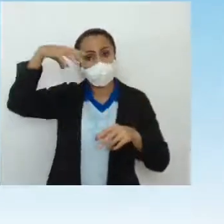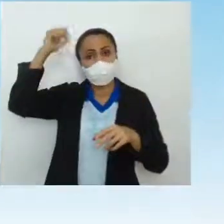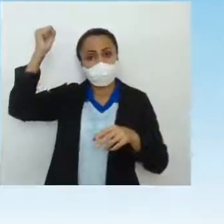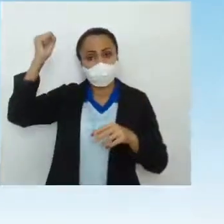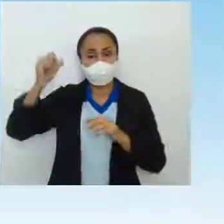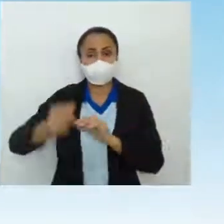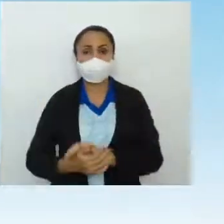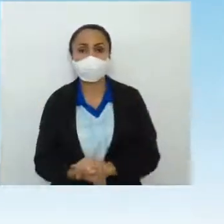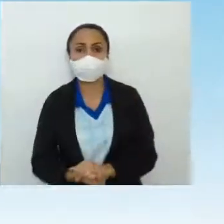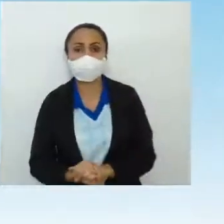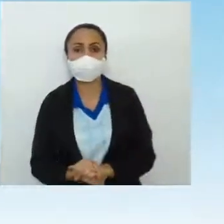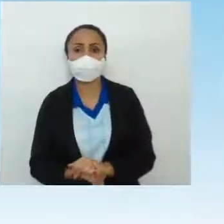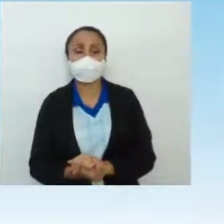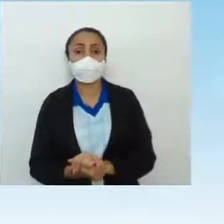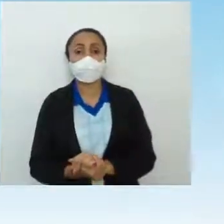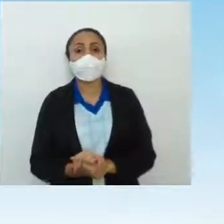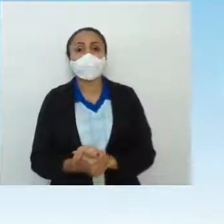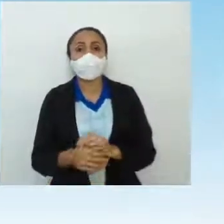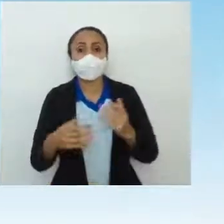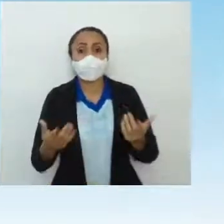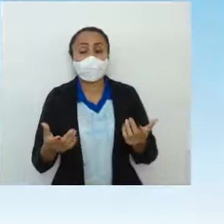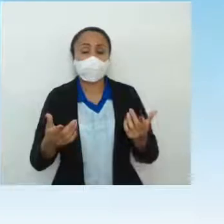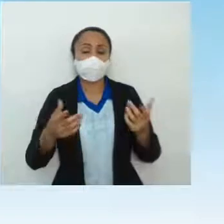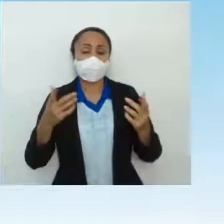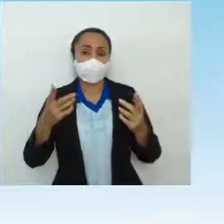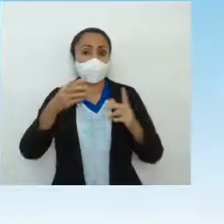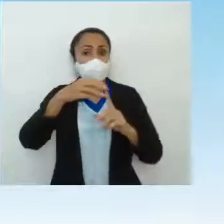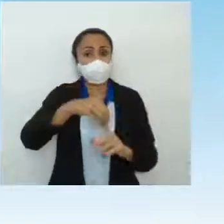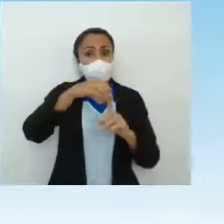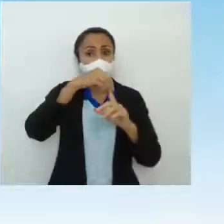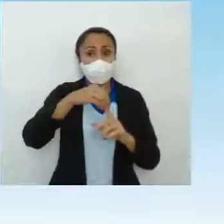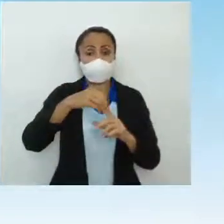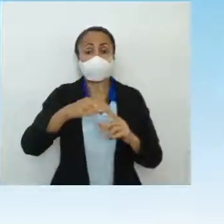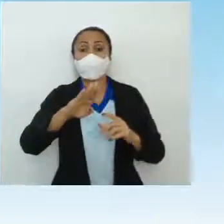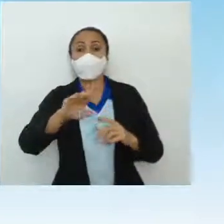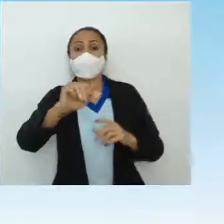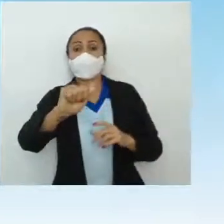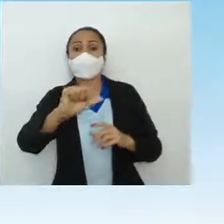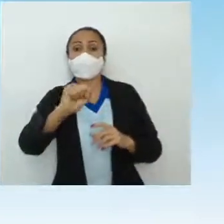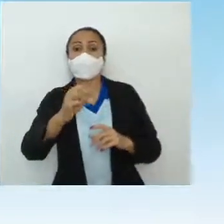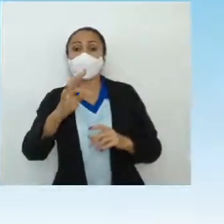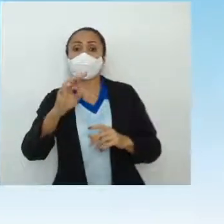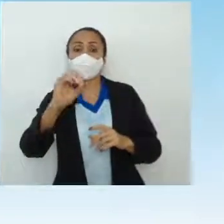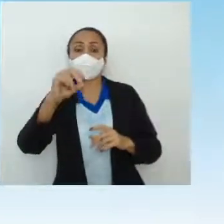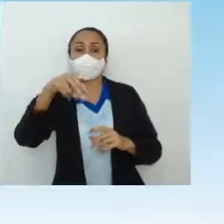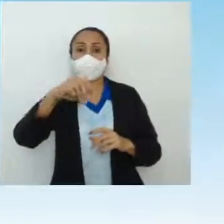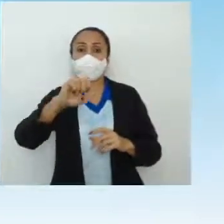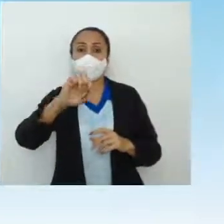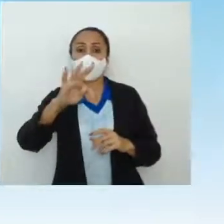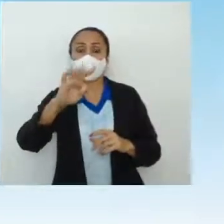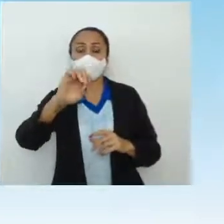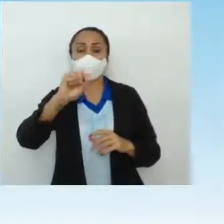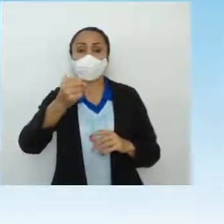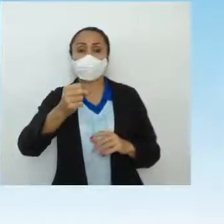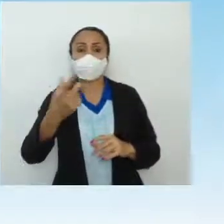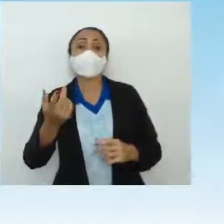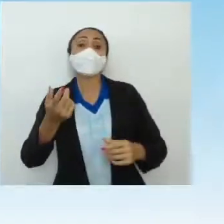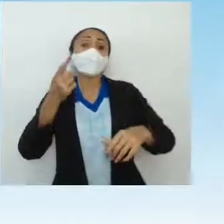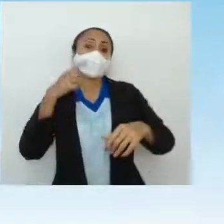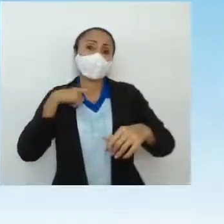ajuste ali da retina para ativar os bastonetes e a gente tem também o tempo